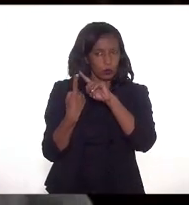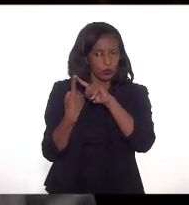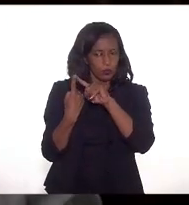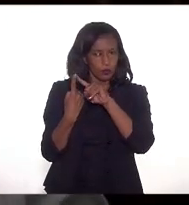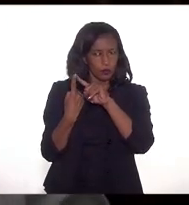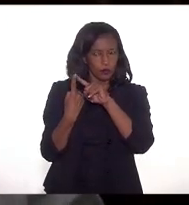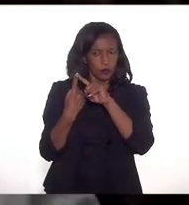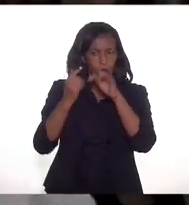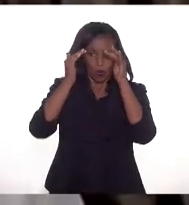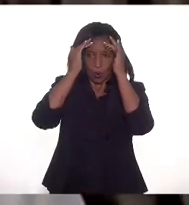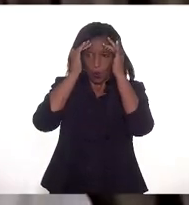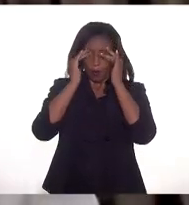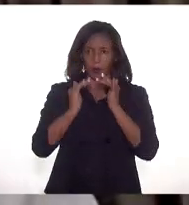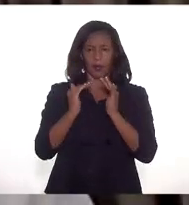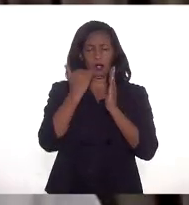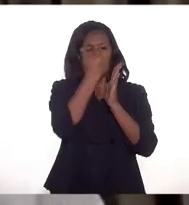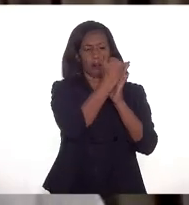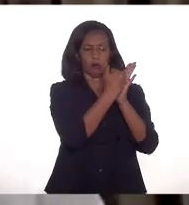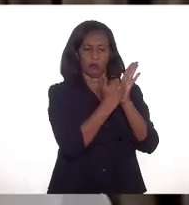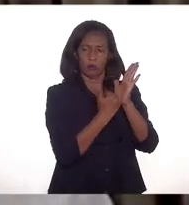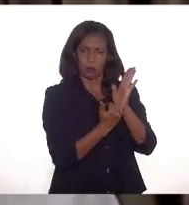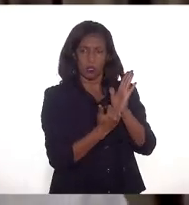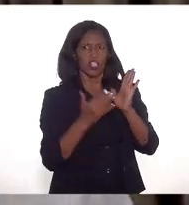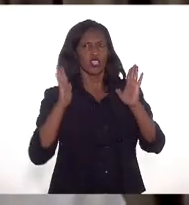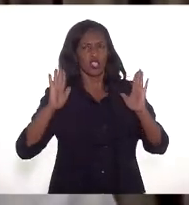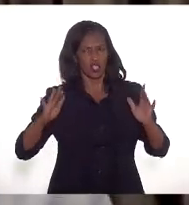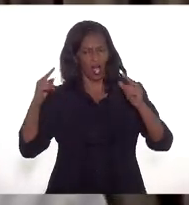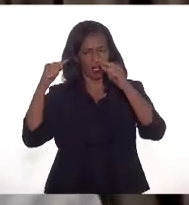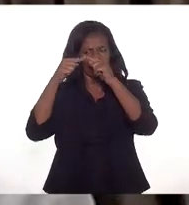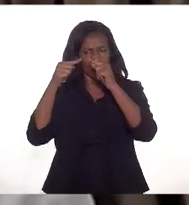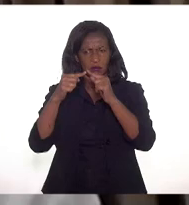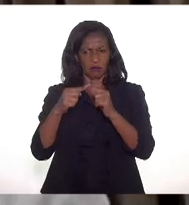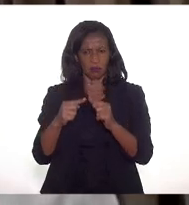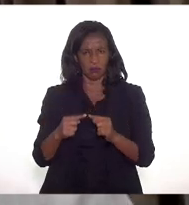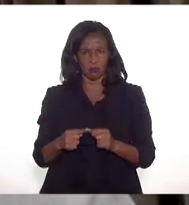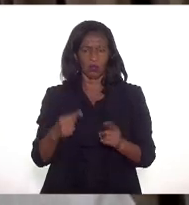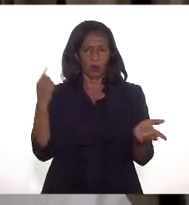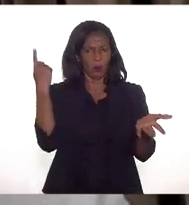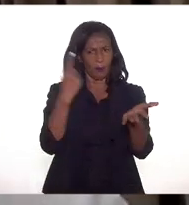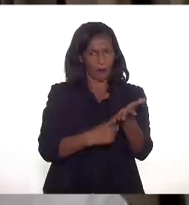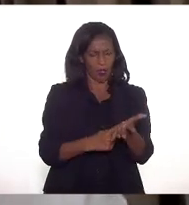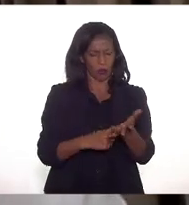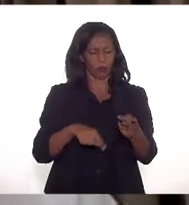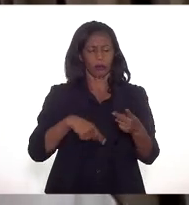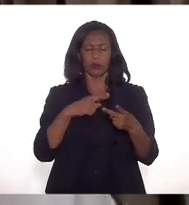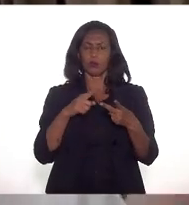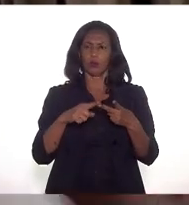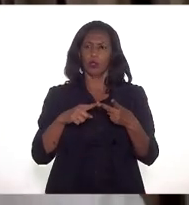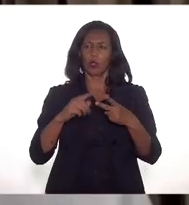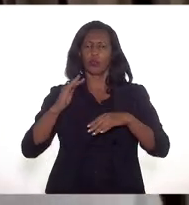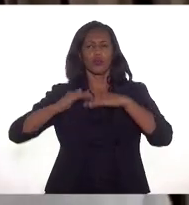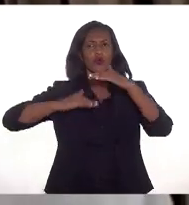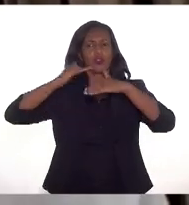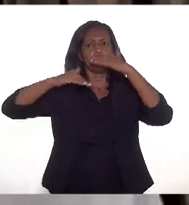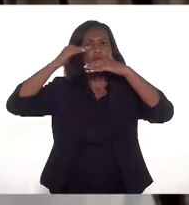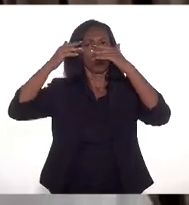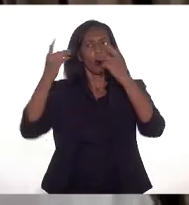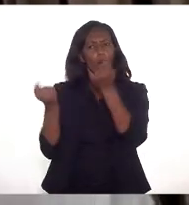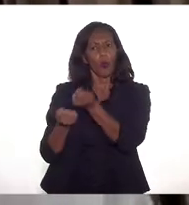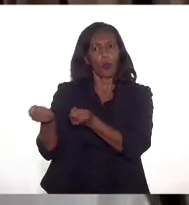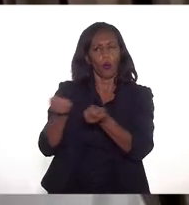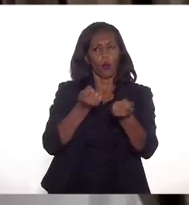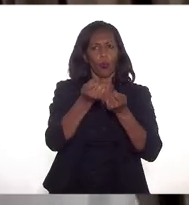cumprir os programas que nós acordemos neste pacto. 2, o desenvolvimento econômico do